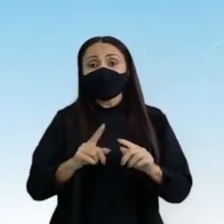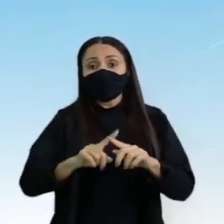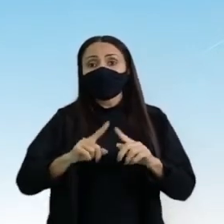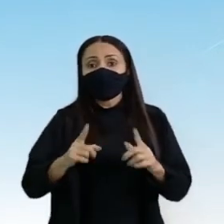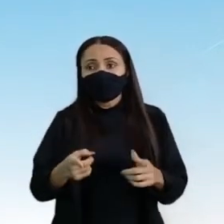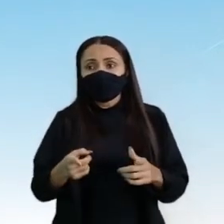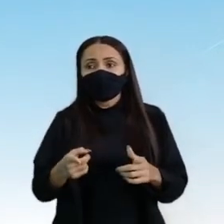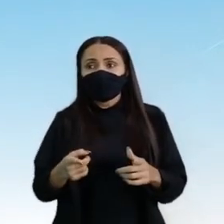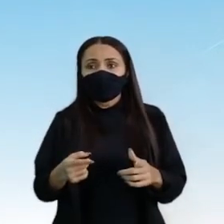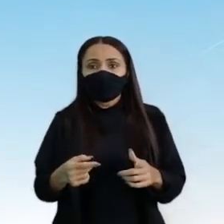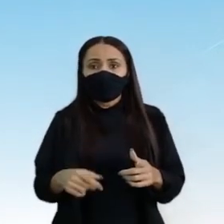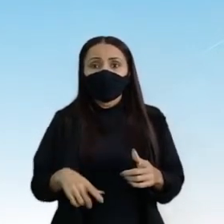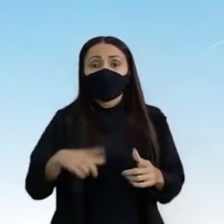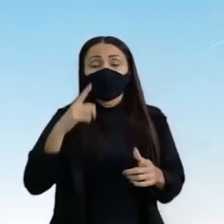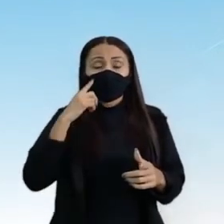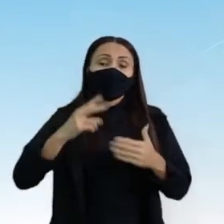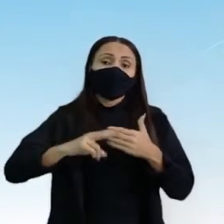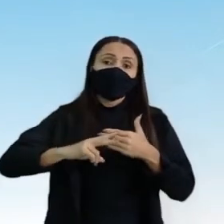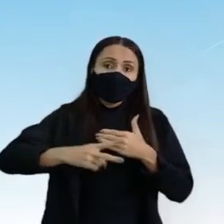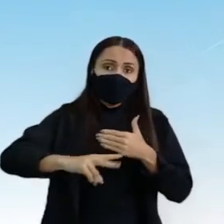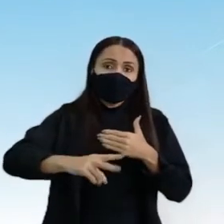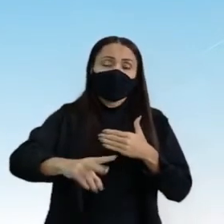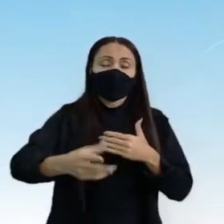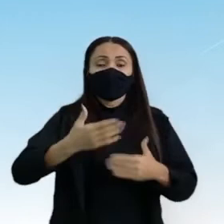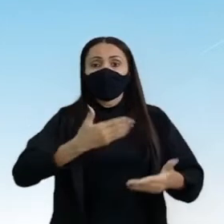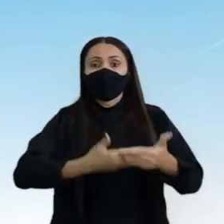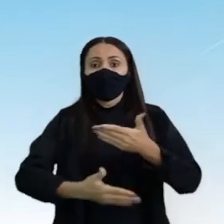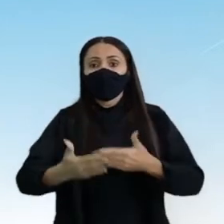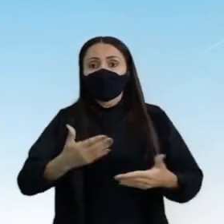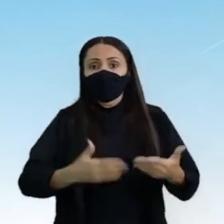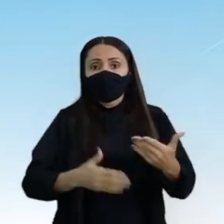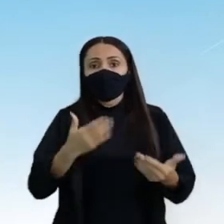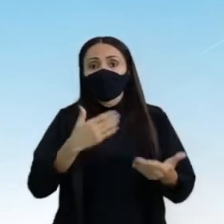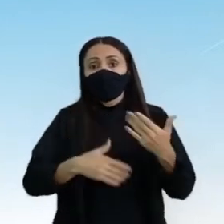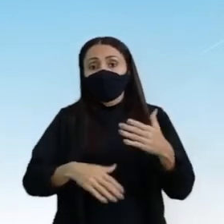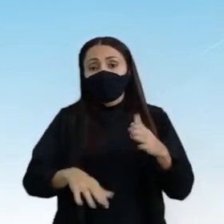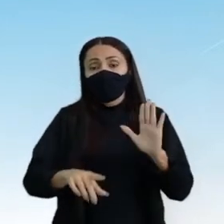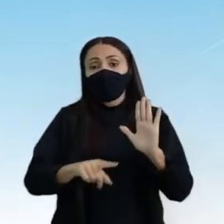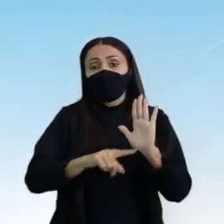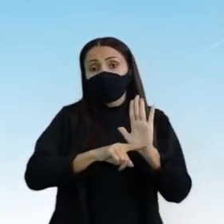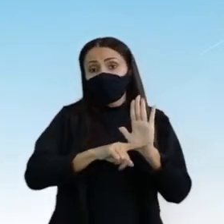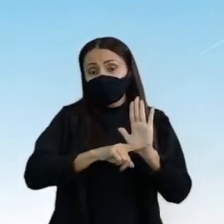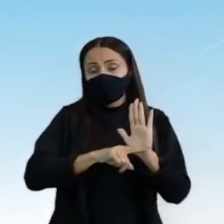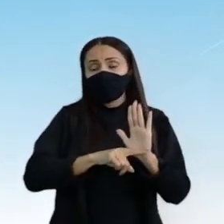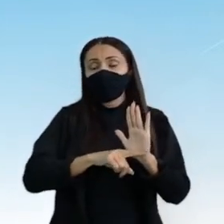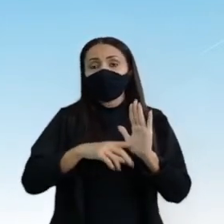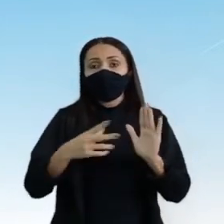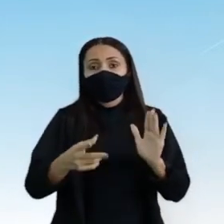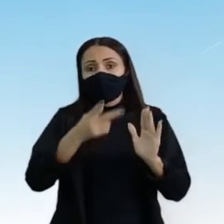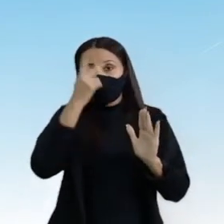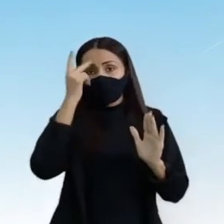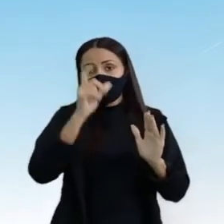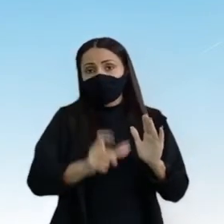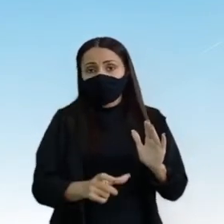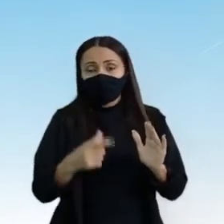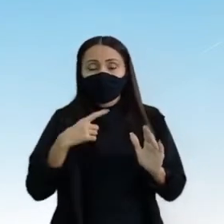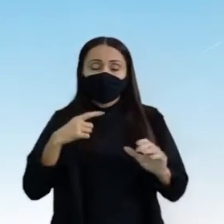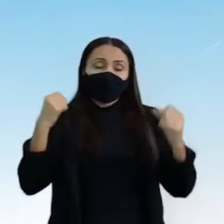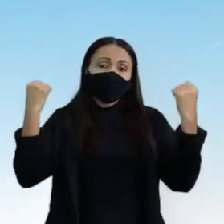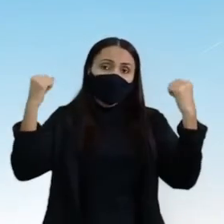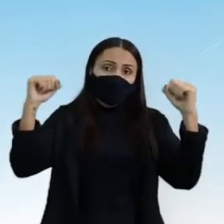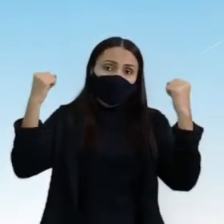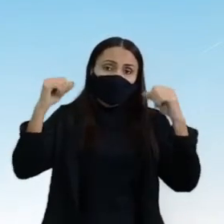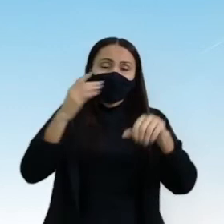mas as consequências relacionadas à doença são menores para pessoas que têm uma atividade